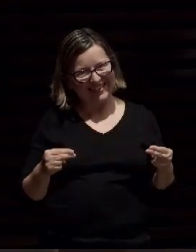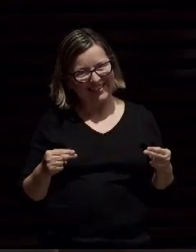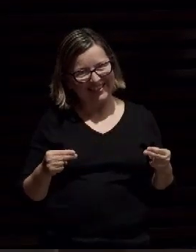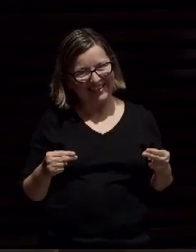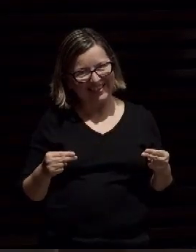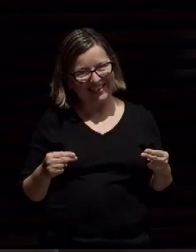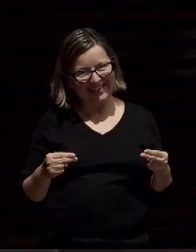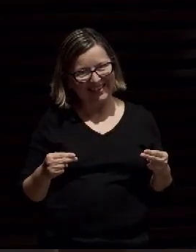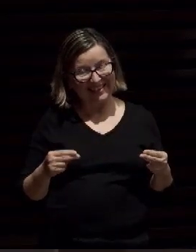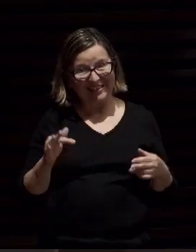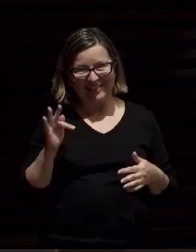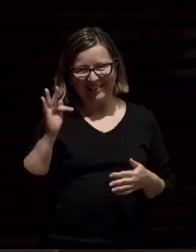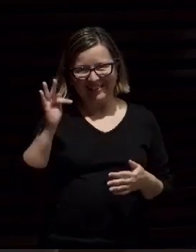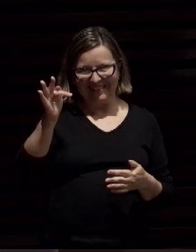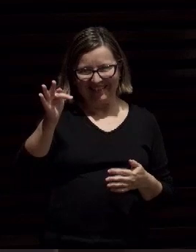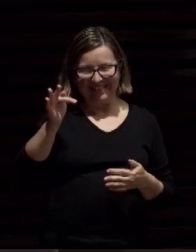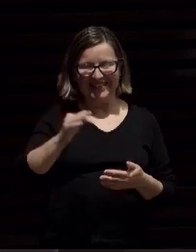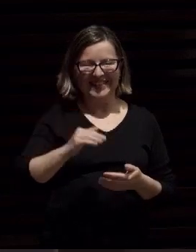vir.